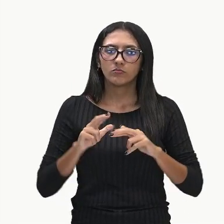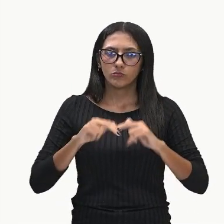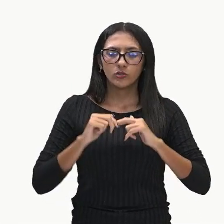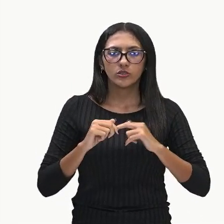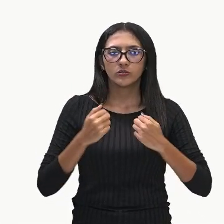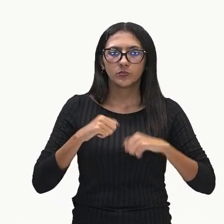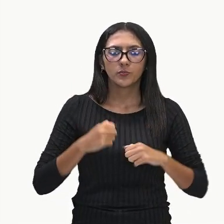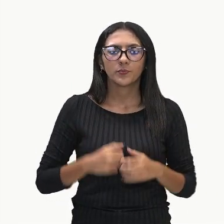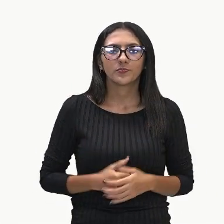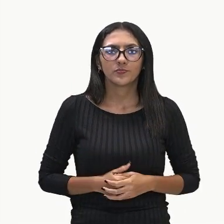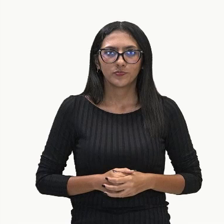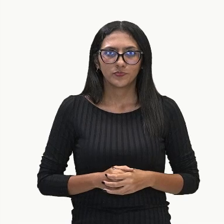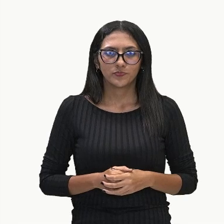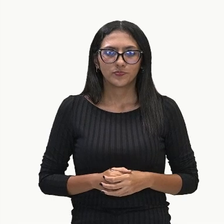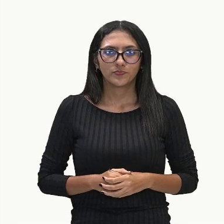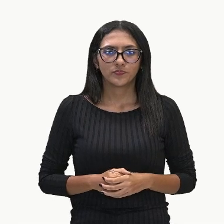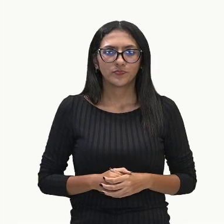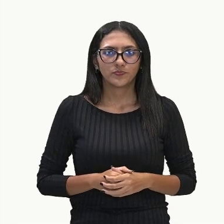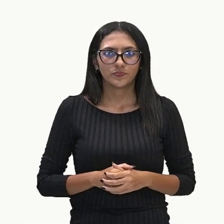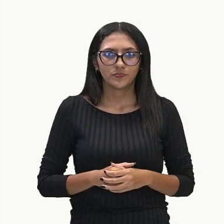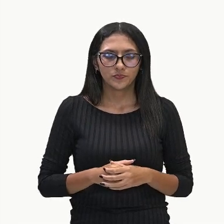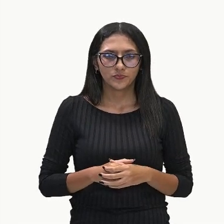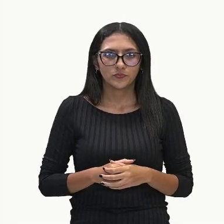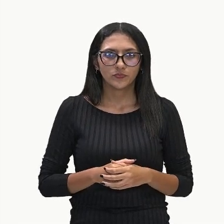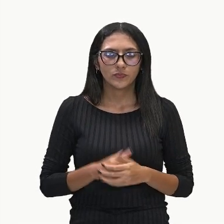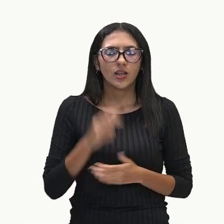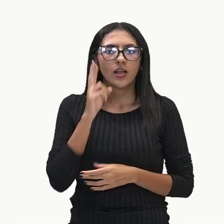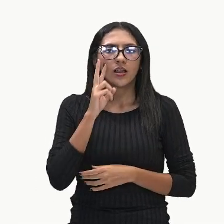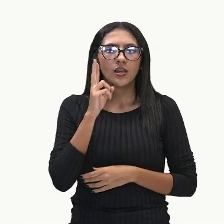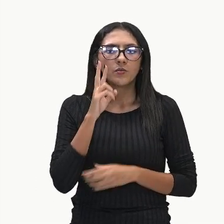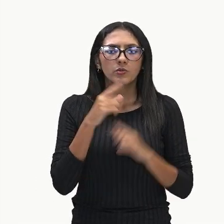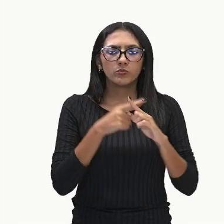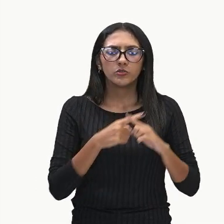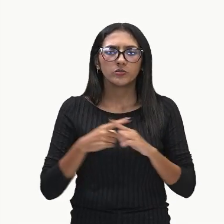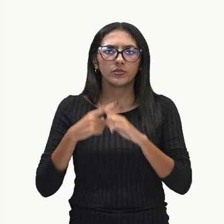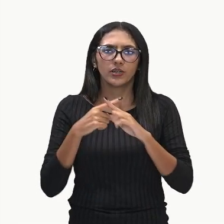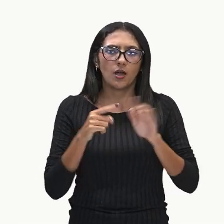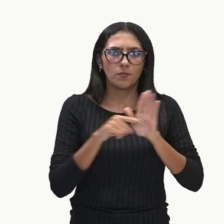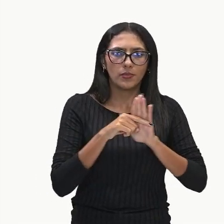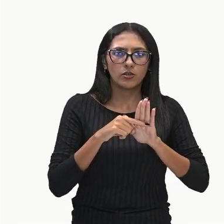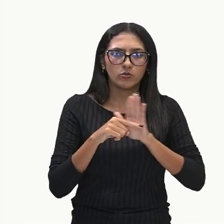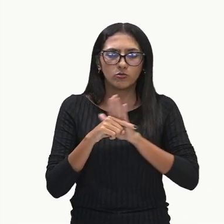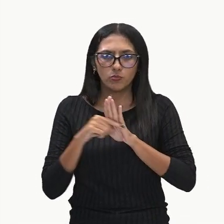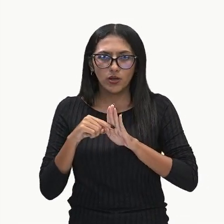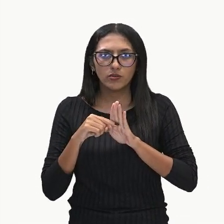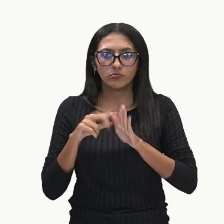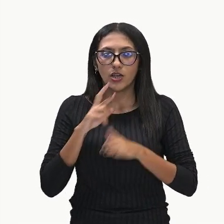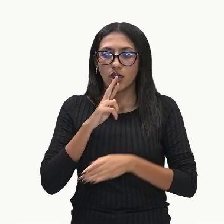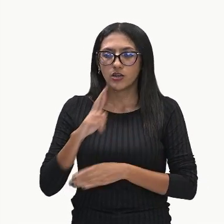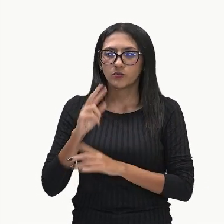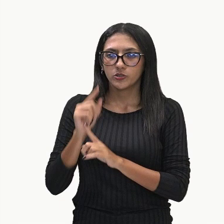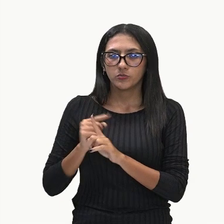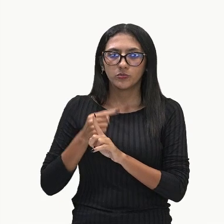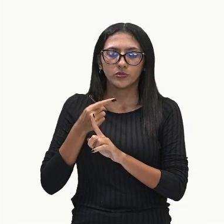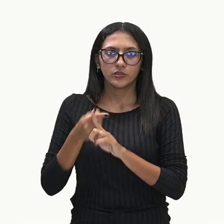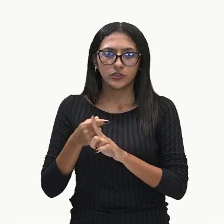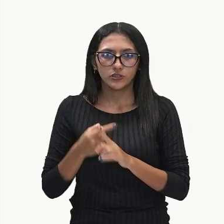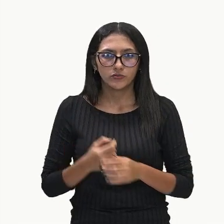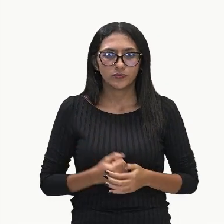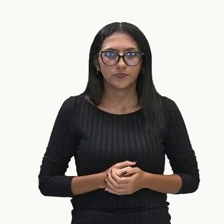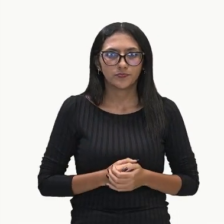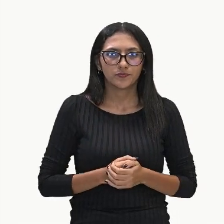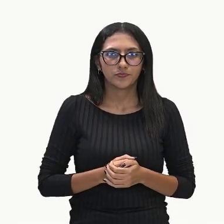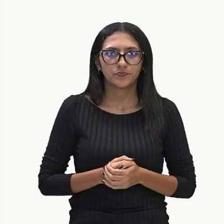usar parêntese. Sinais iguais na multiplicação, resultado é positivo. Então, vamos ficar com